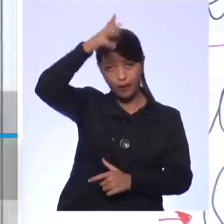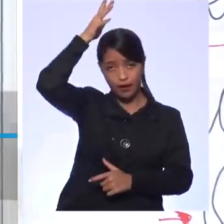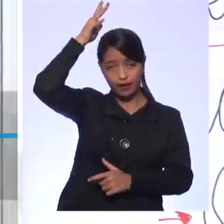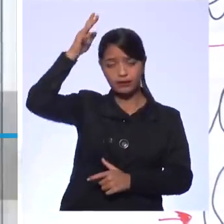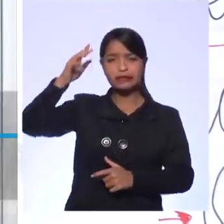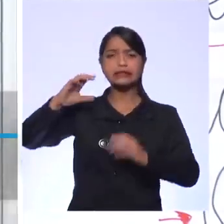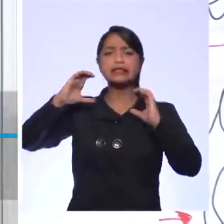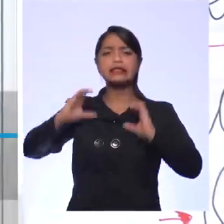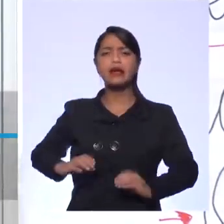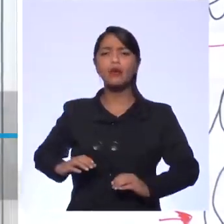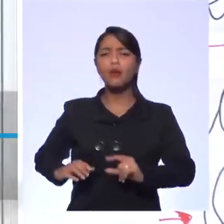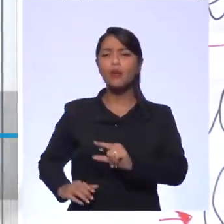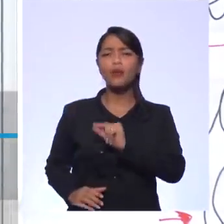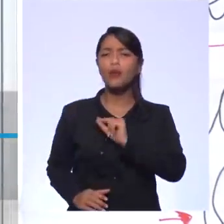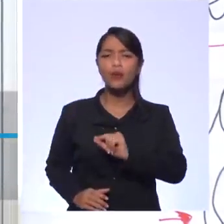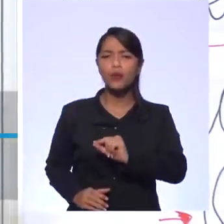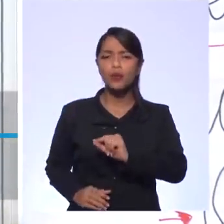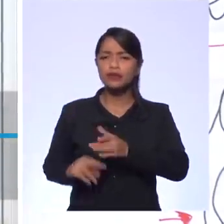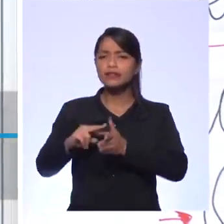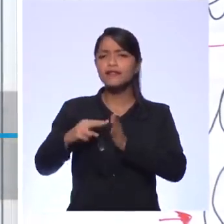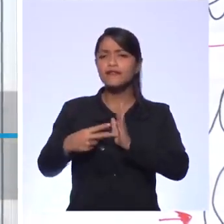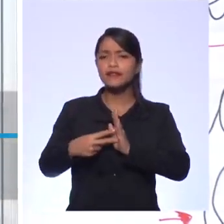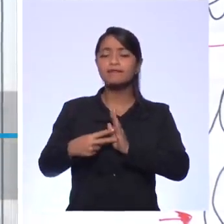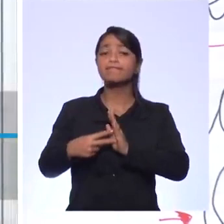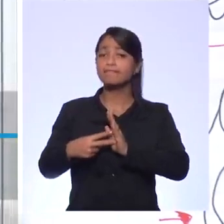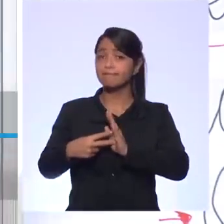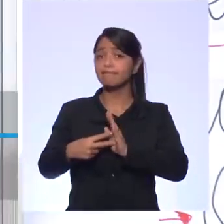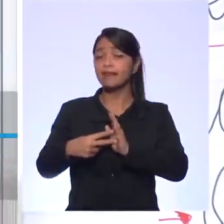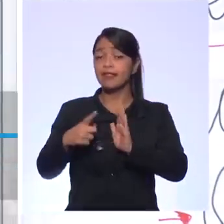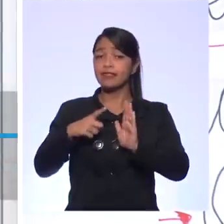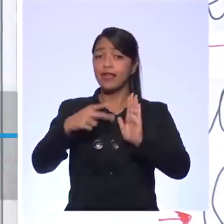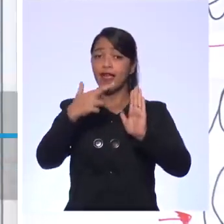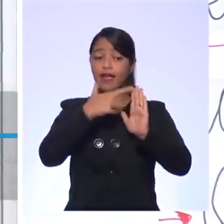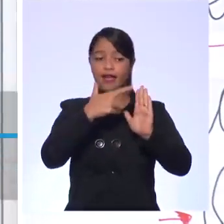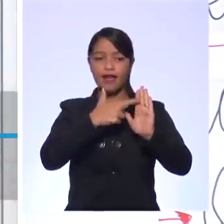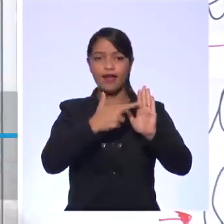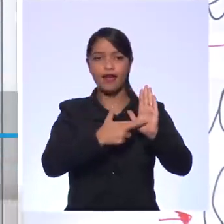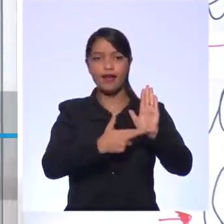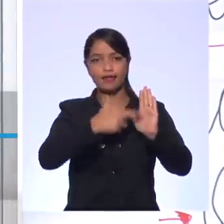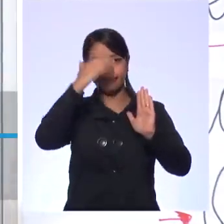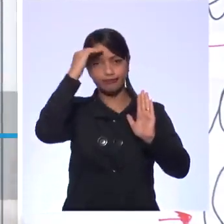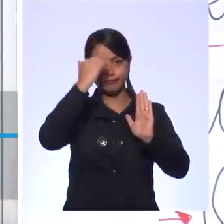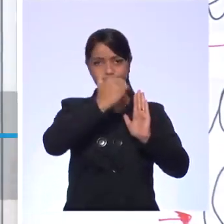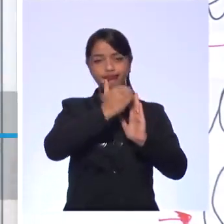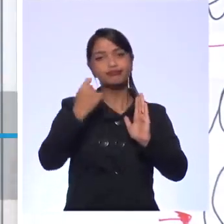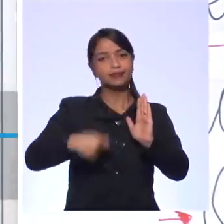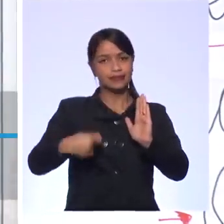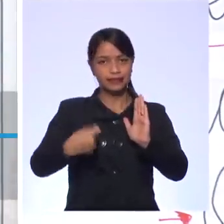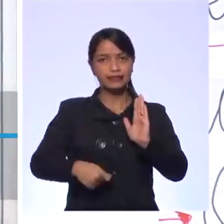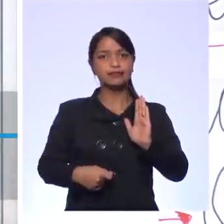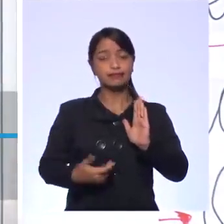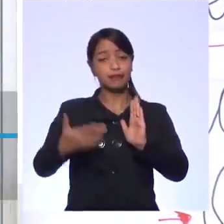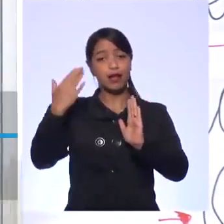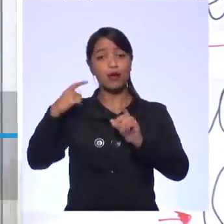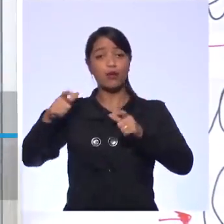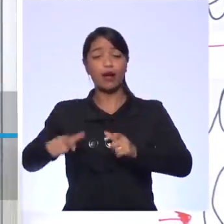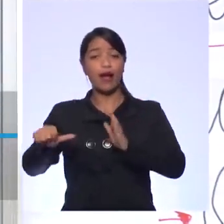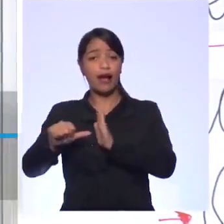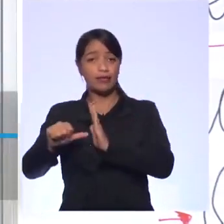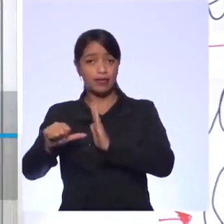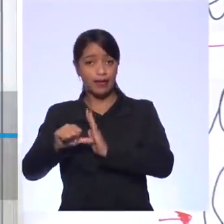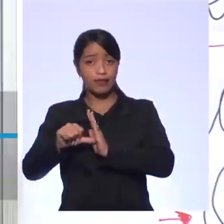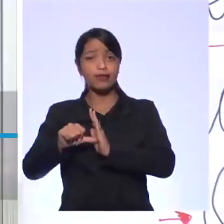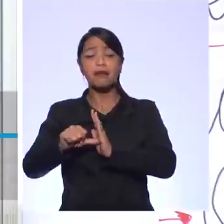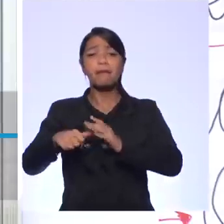que ele tinha alguns critérios que ele tinha que obedecer para ser um cidadão. Então, o cidadão ateniense romano, ele tinha que